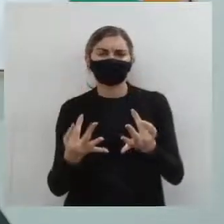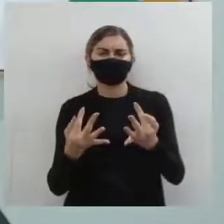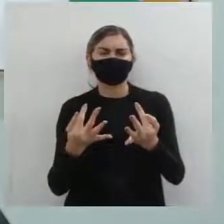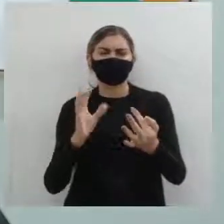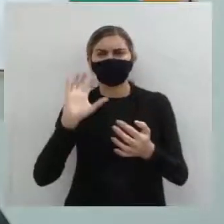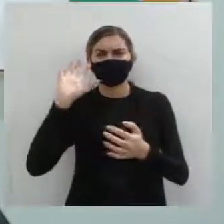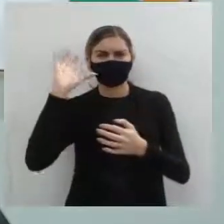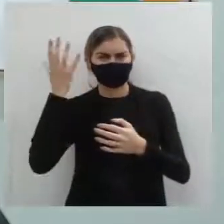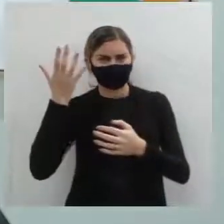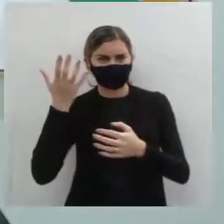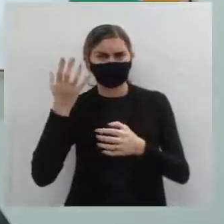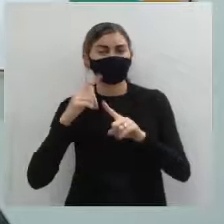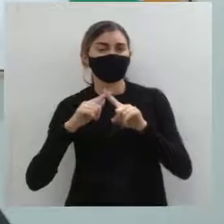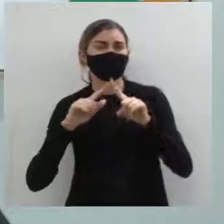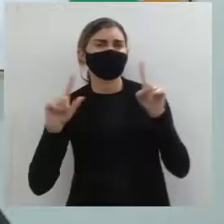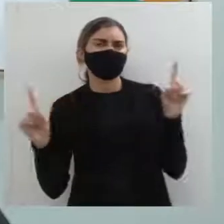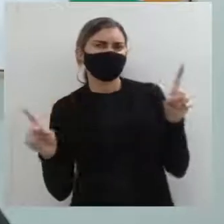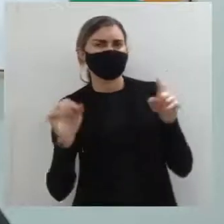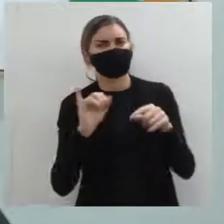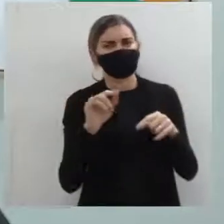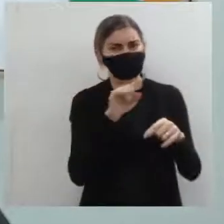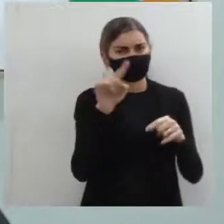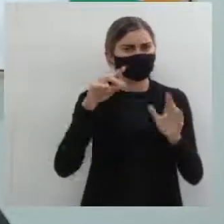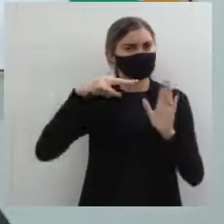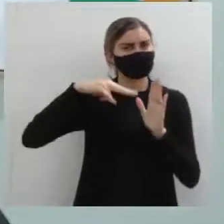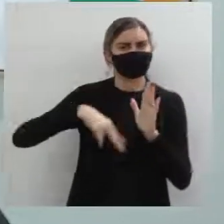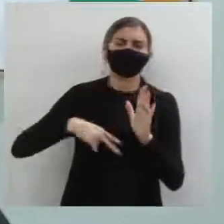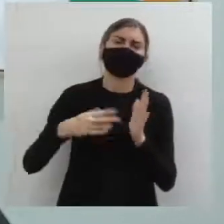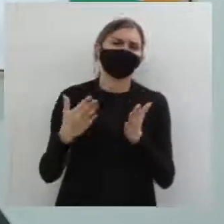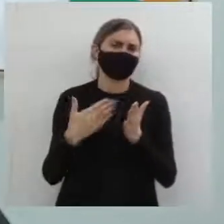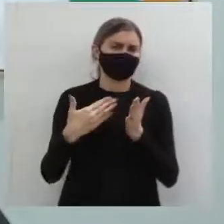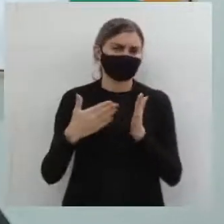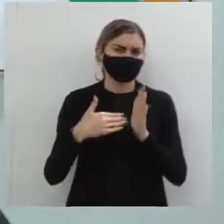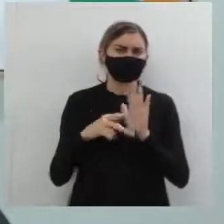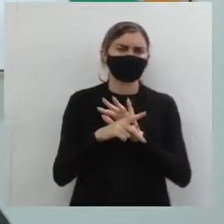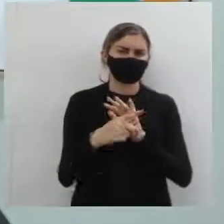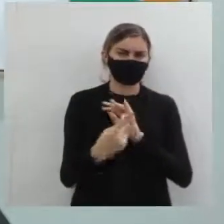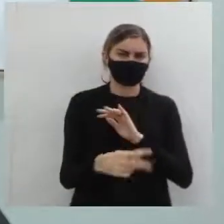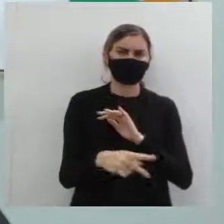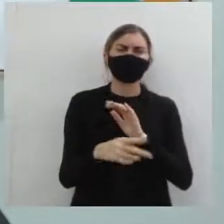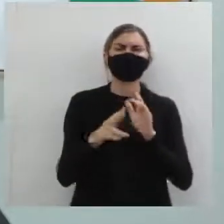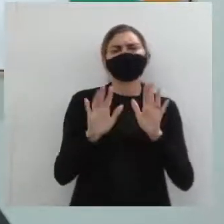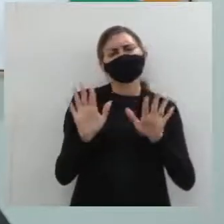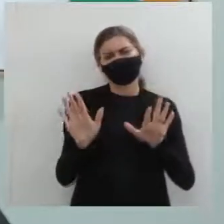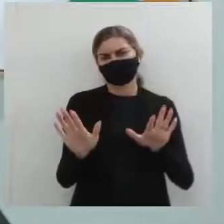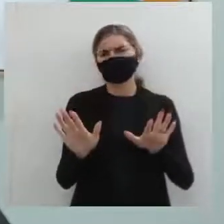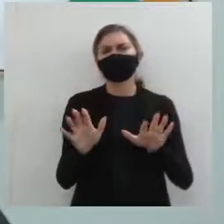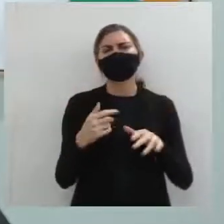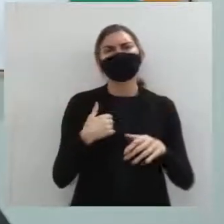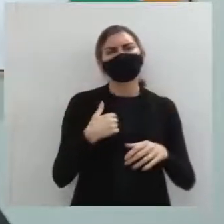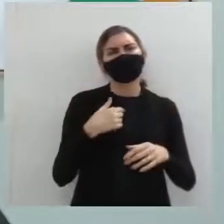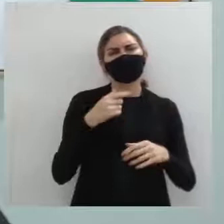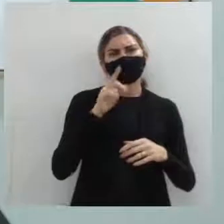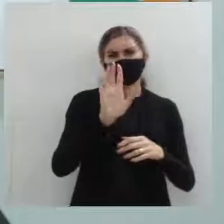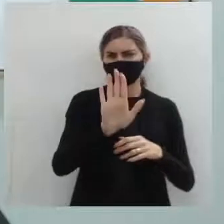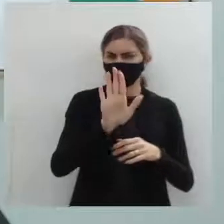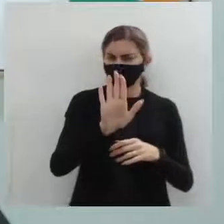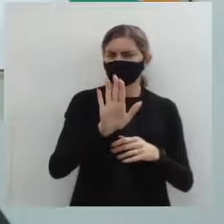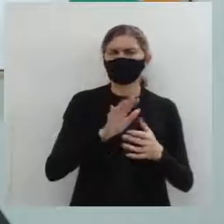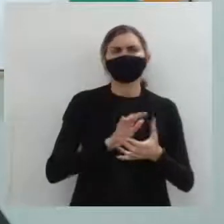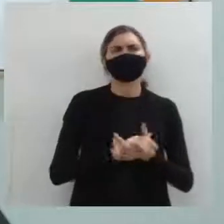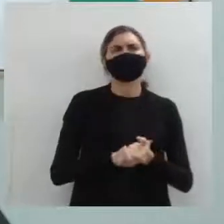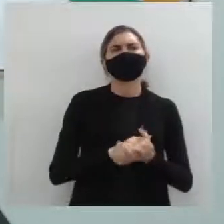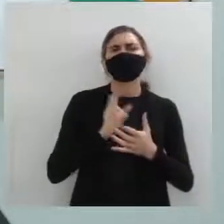o acontecimento. Mas, se você já leu isso em algum livro especializado, por enquanto, releve,